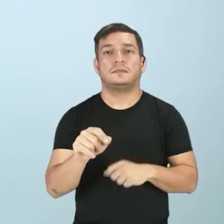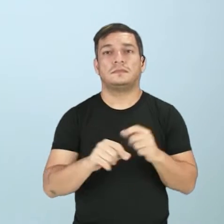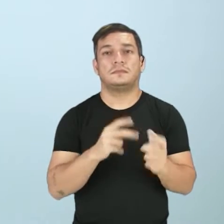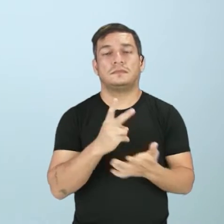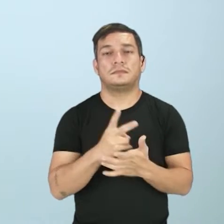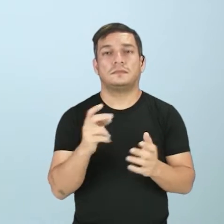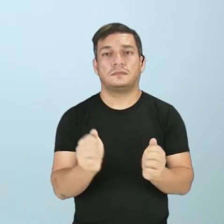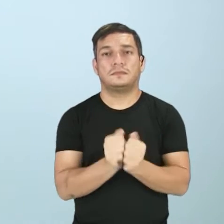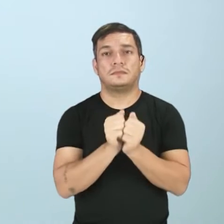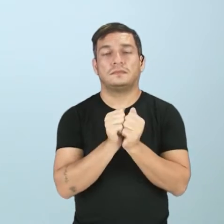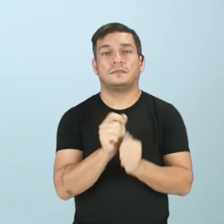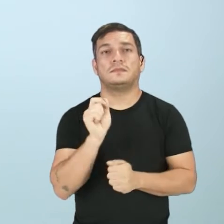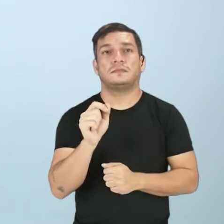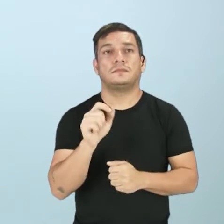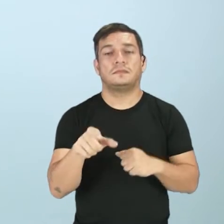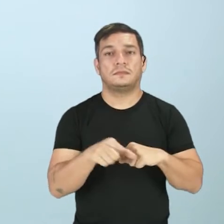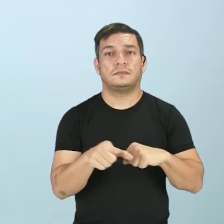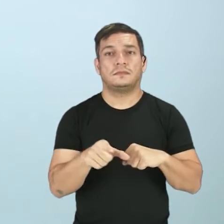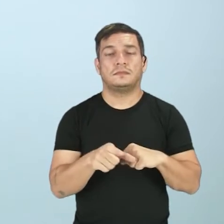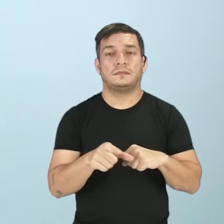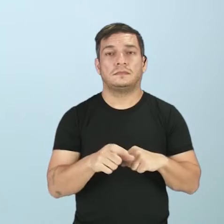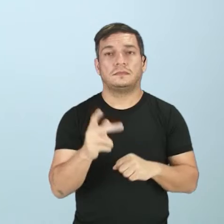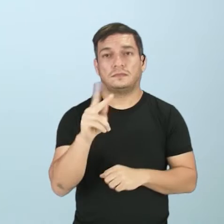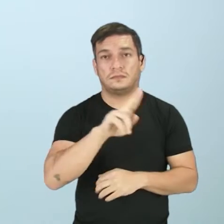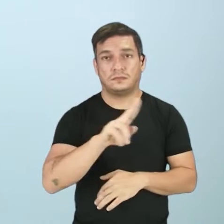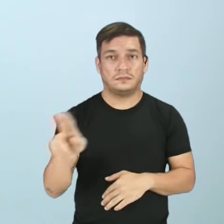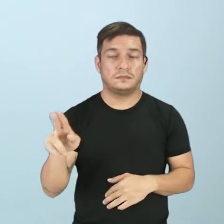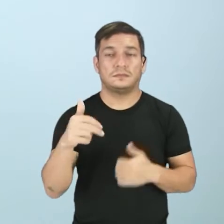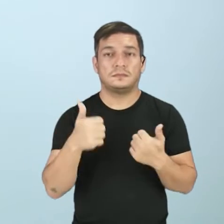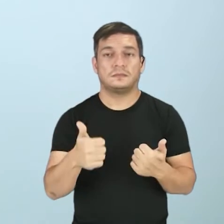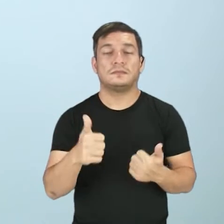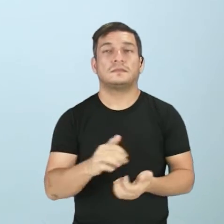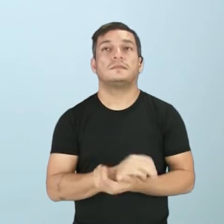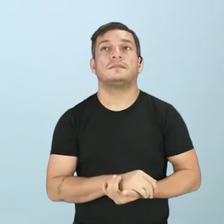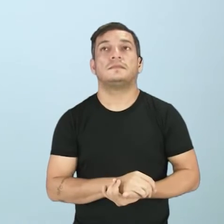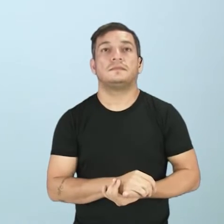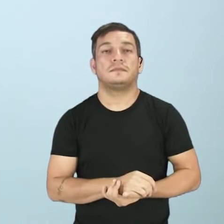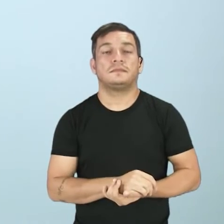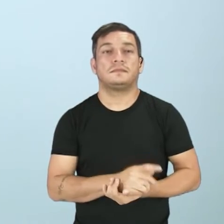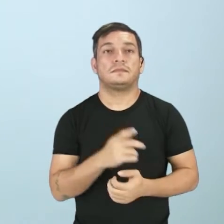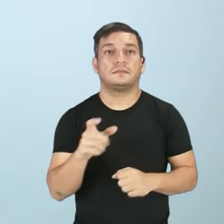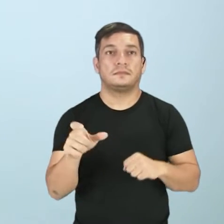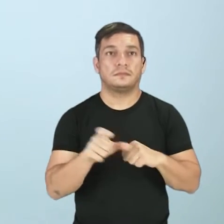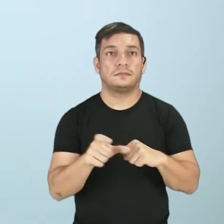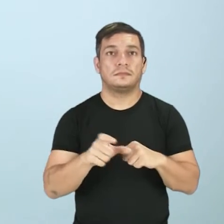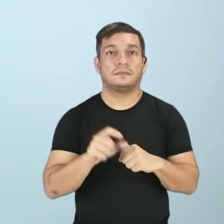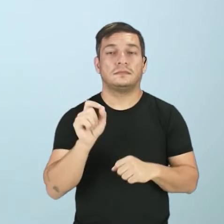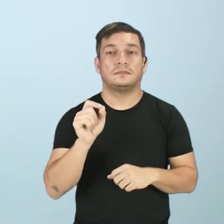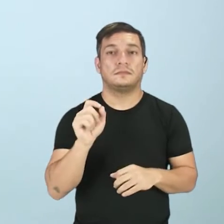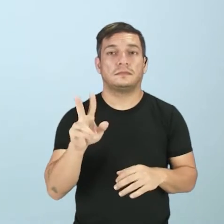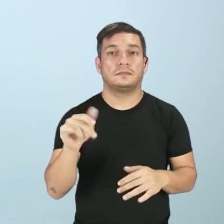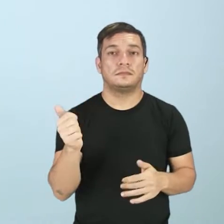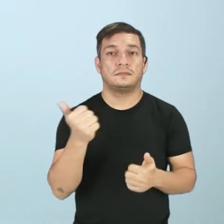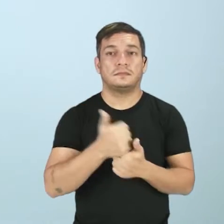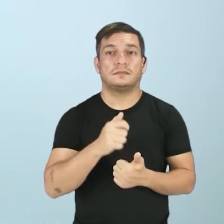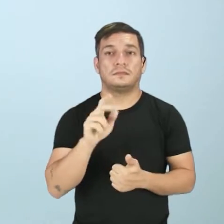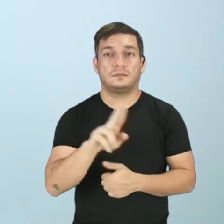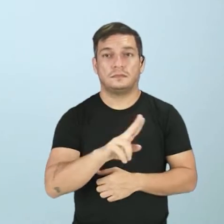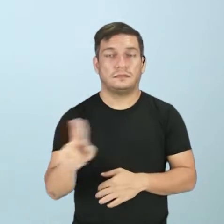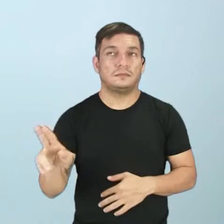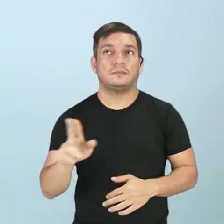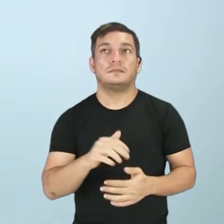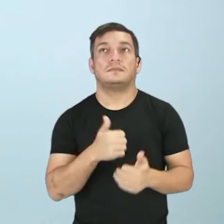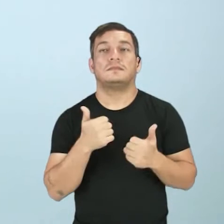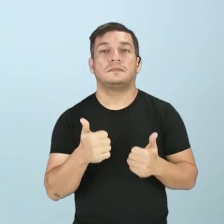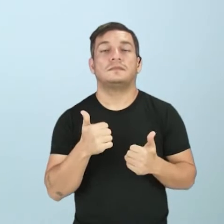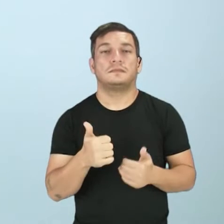sempre acompanhados de um substantivo, de um nome, tá certo? E os substantivos não, eles vão substituir aquele nome, tá